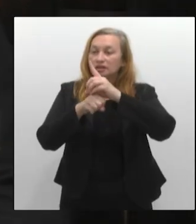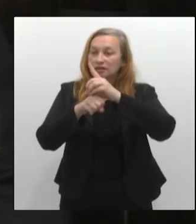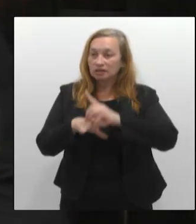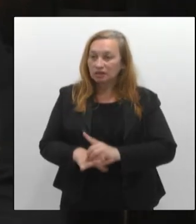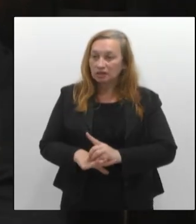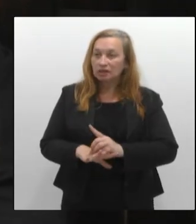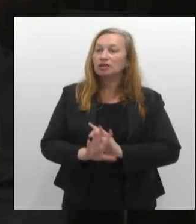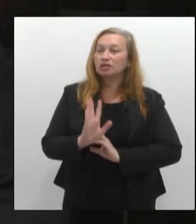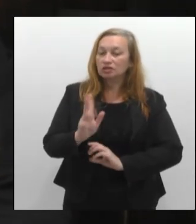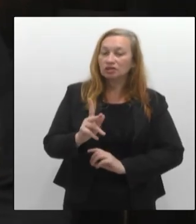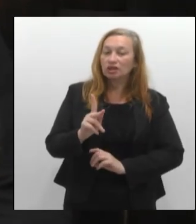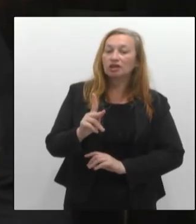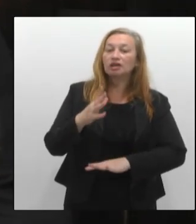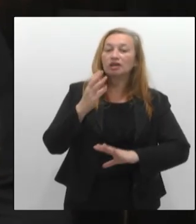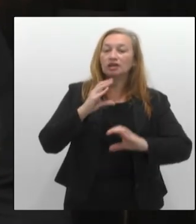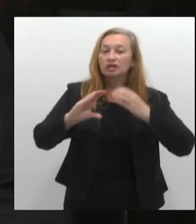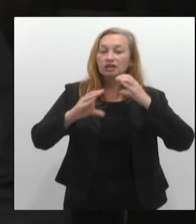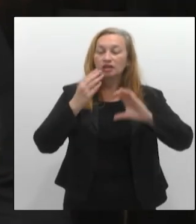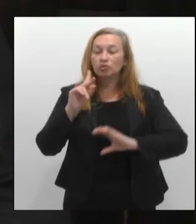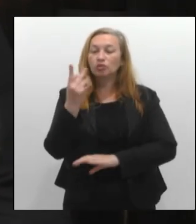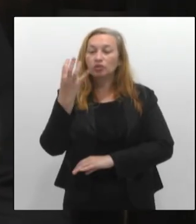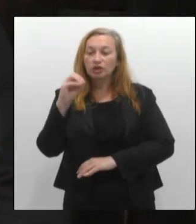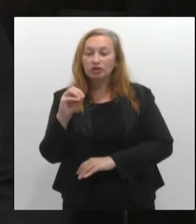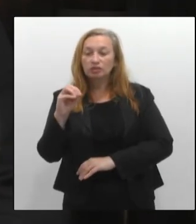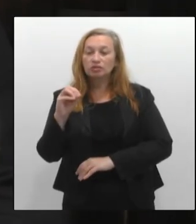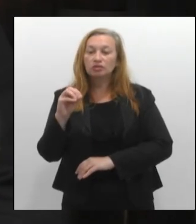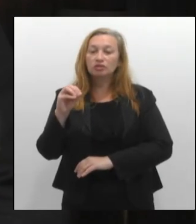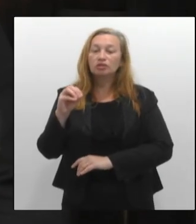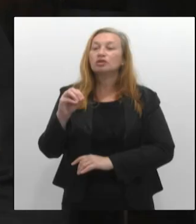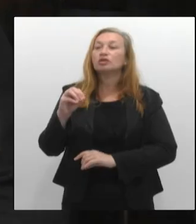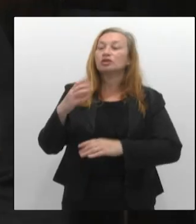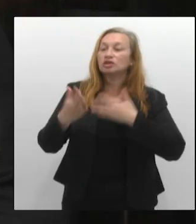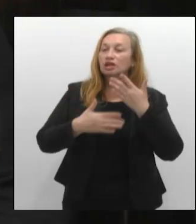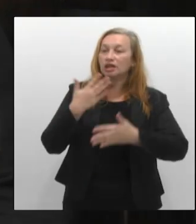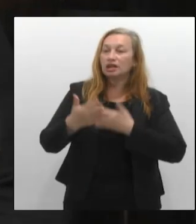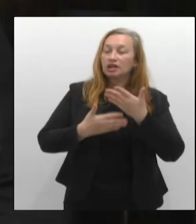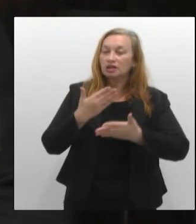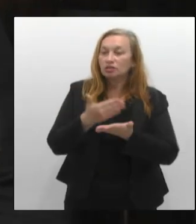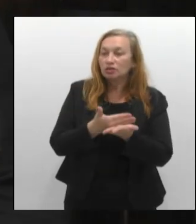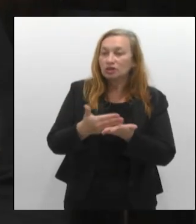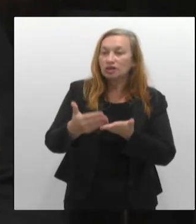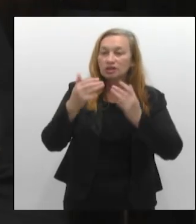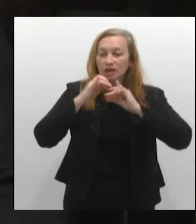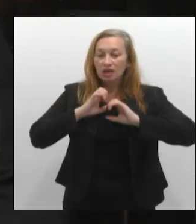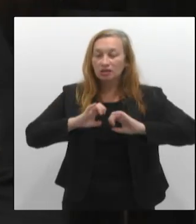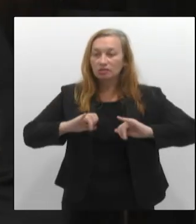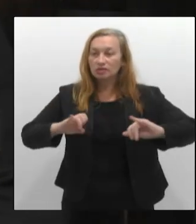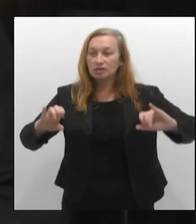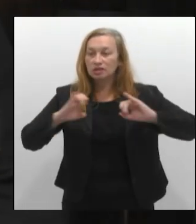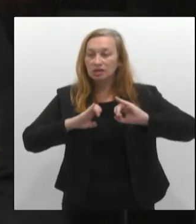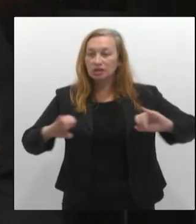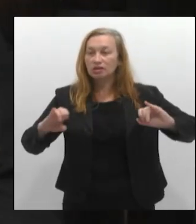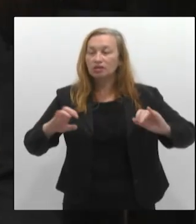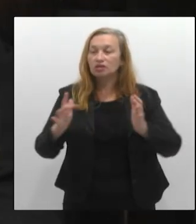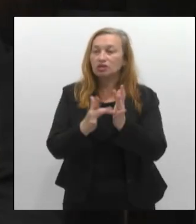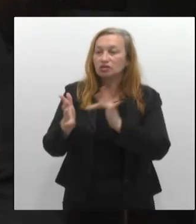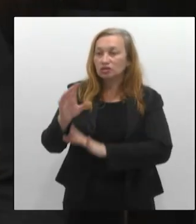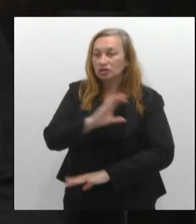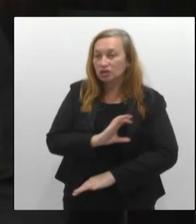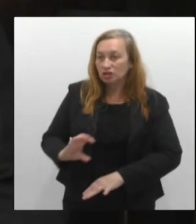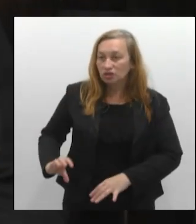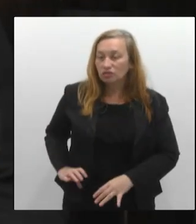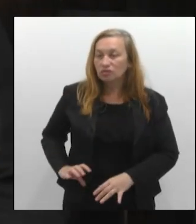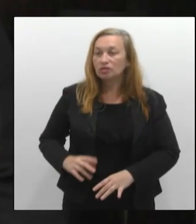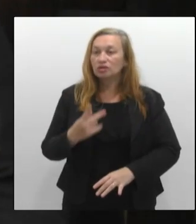Jubileu arquidiocesano. De uma diocese desde o início, anunciou Jesus Cristo através da sua evangelização, da sua